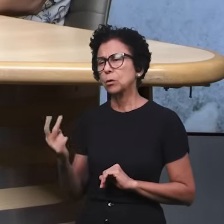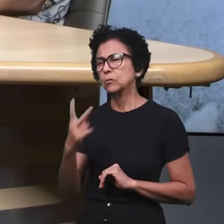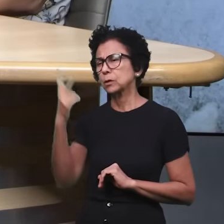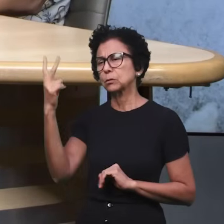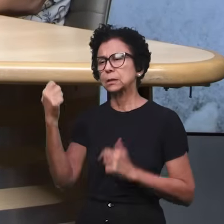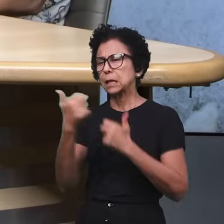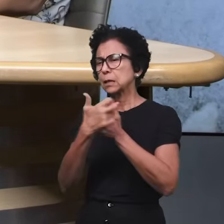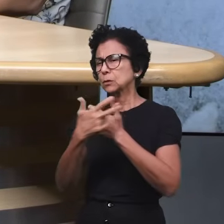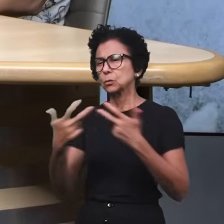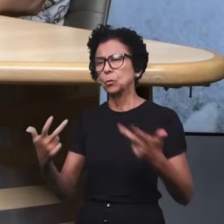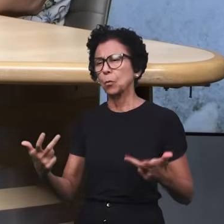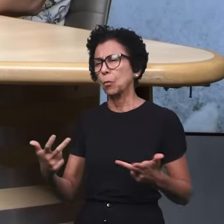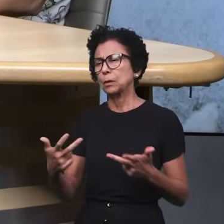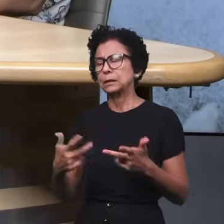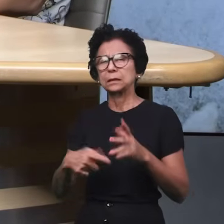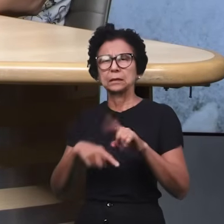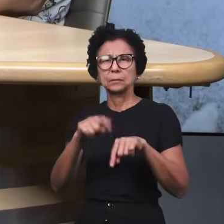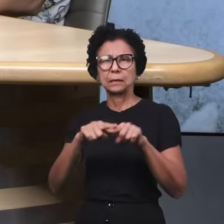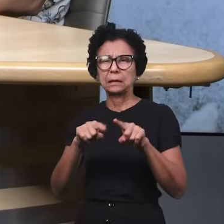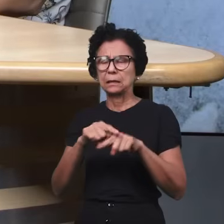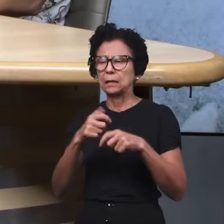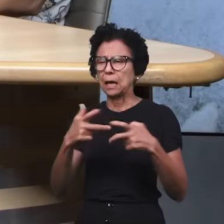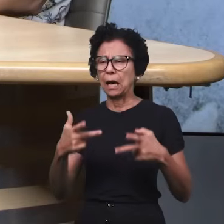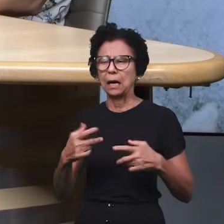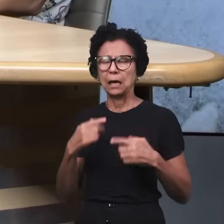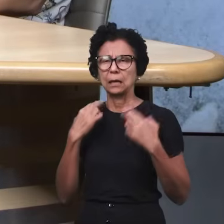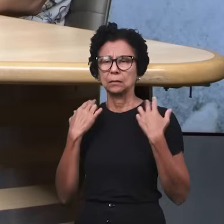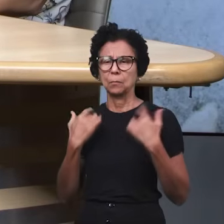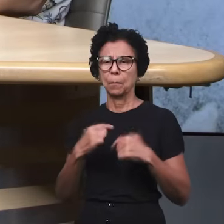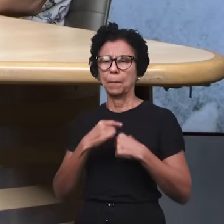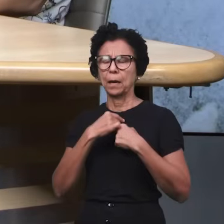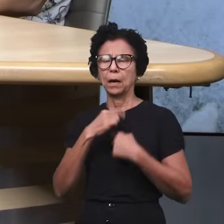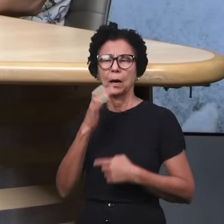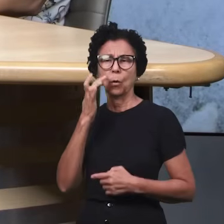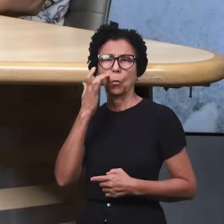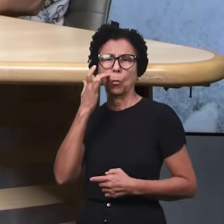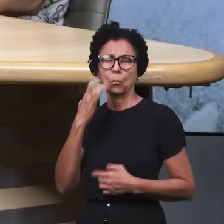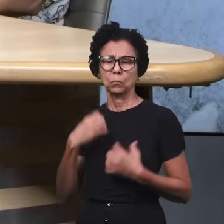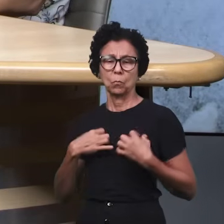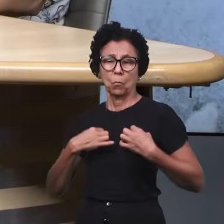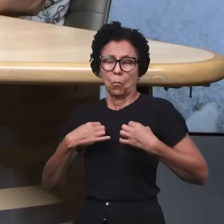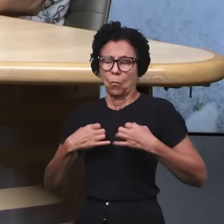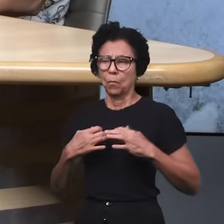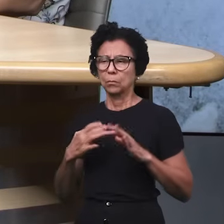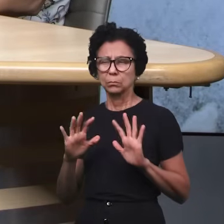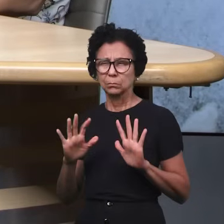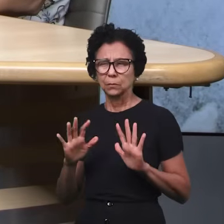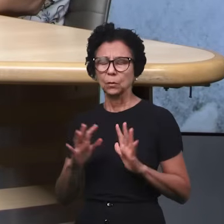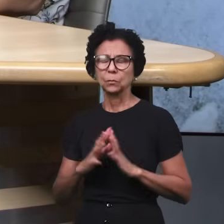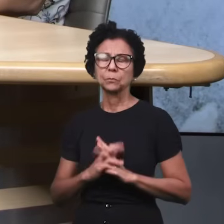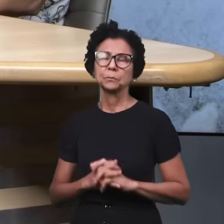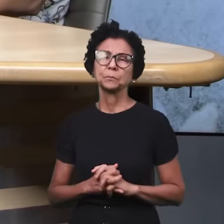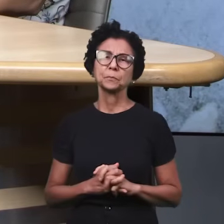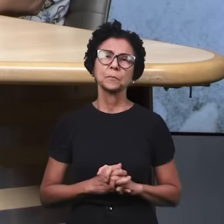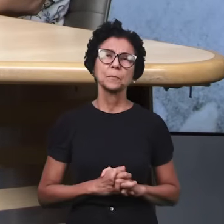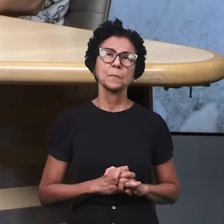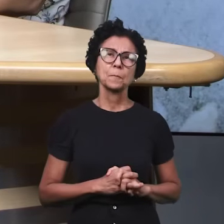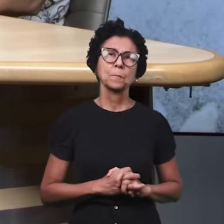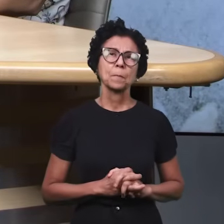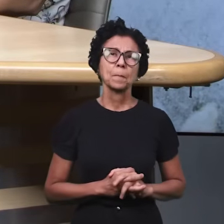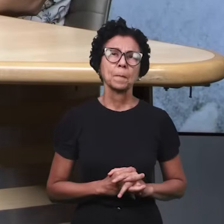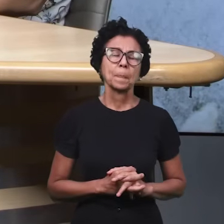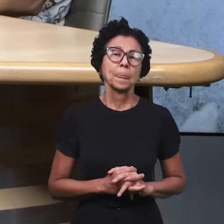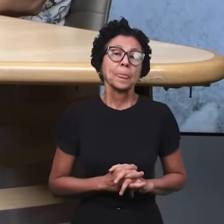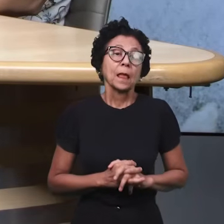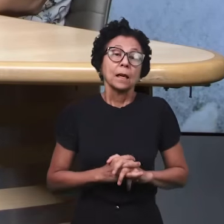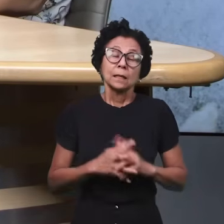eu estava preparando o programa, estava estudando toda essa questão histórica, aqui o texto bíblico deixa